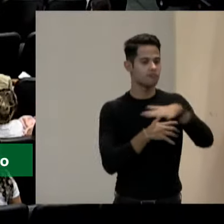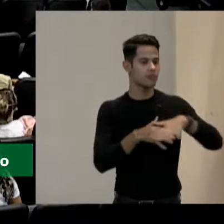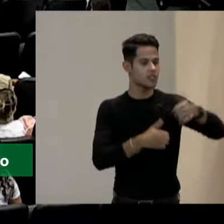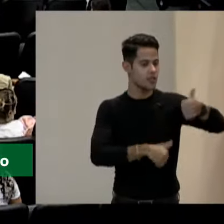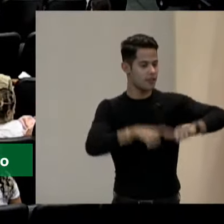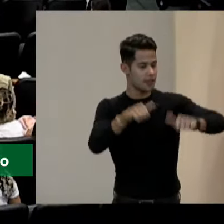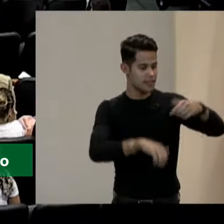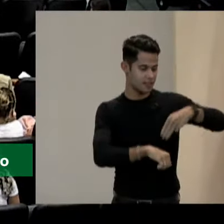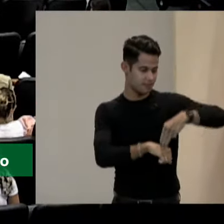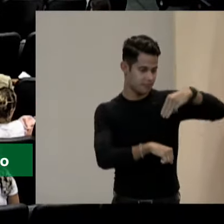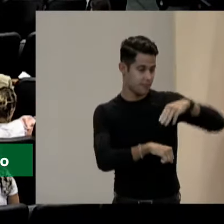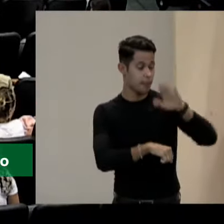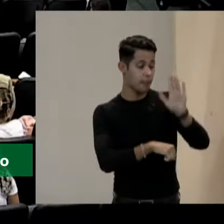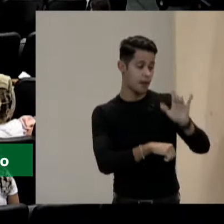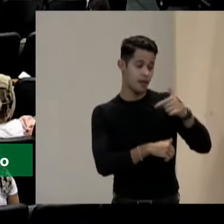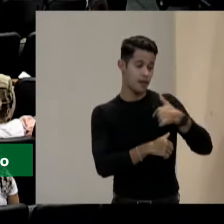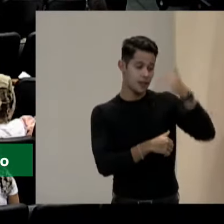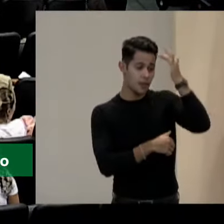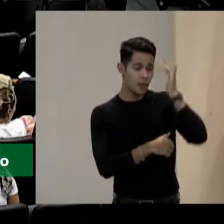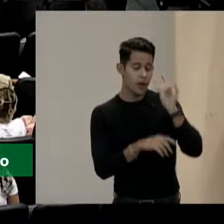Mas eu acho que, assim,